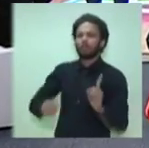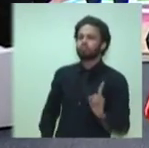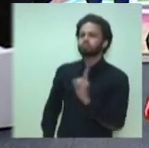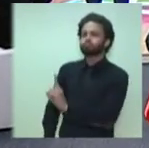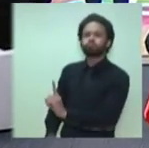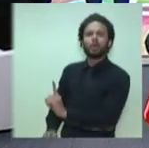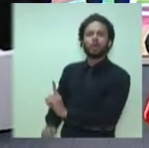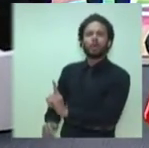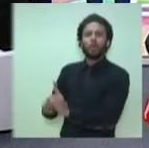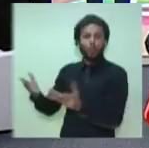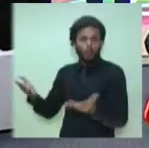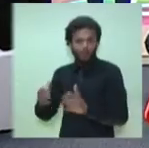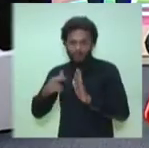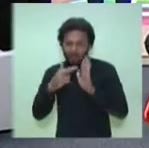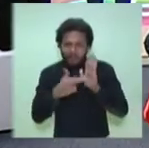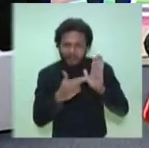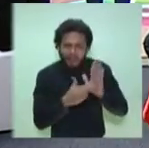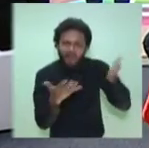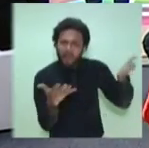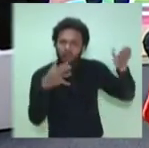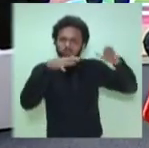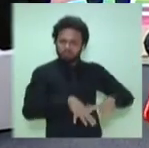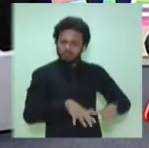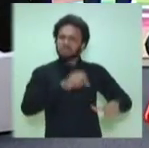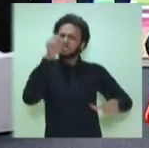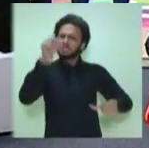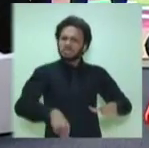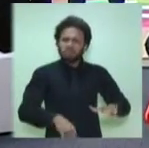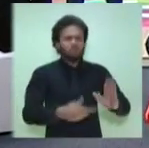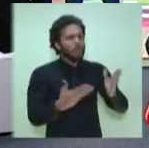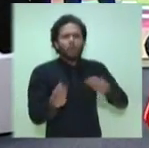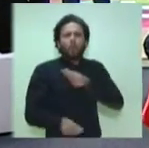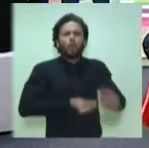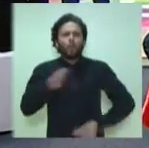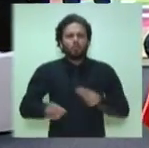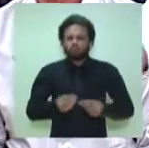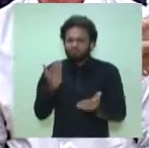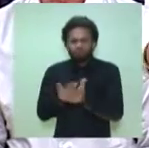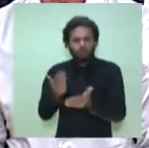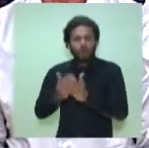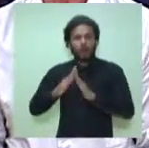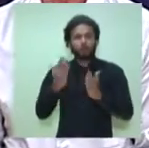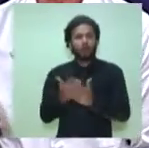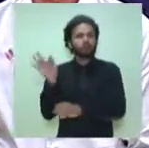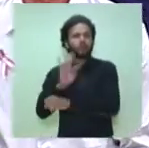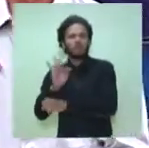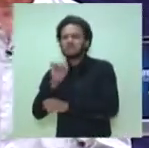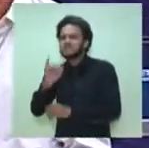hoje a regra é da inclusão, é da criança com síndrome de Down estudando na escola formal,